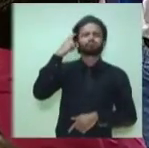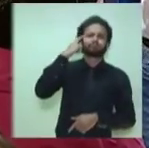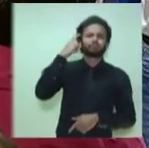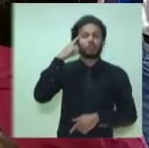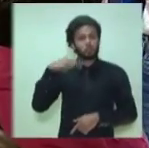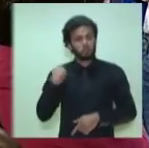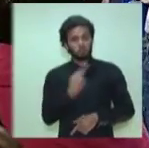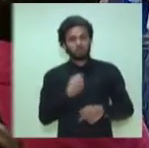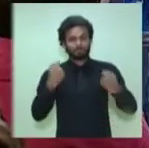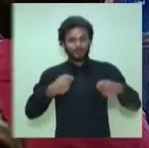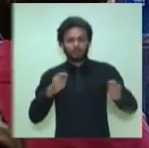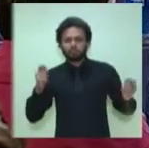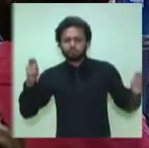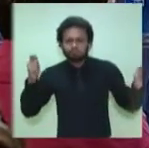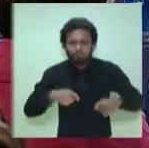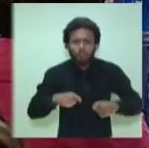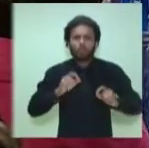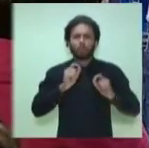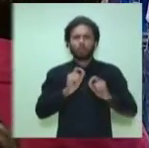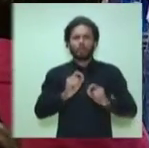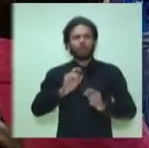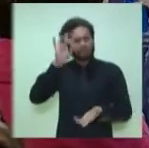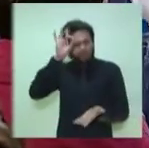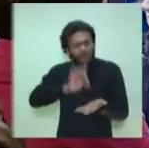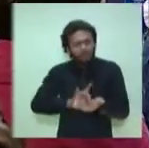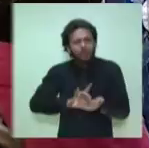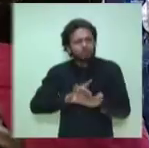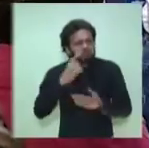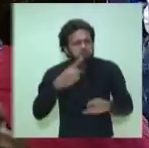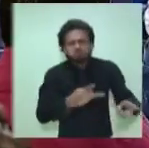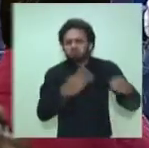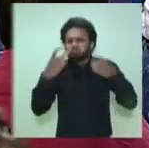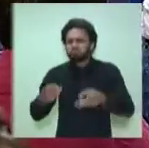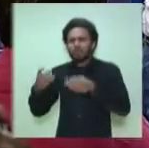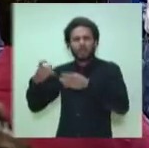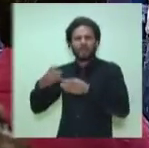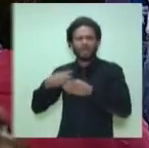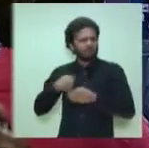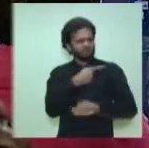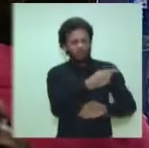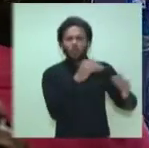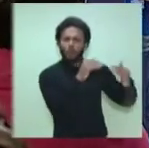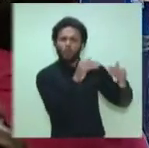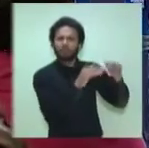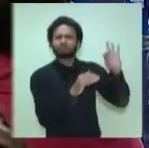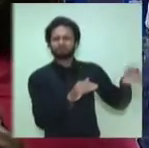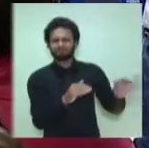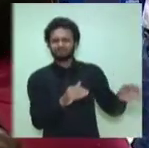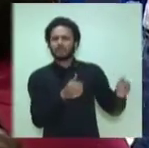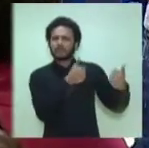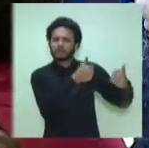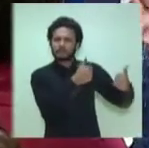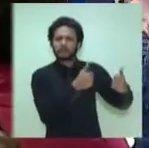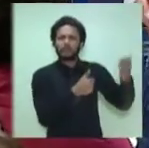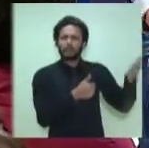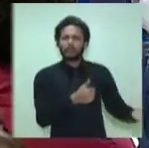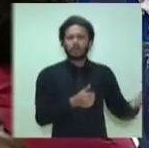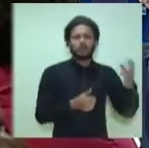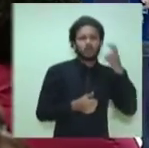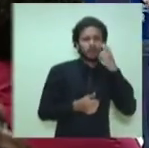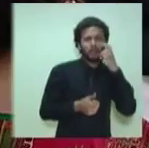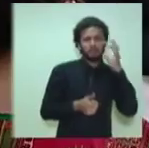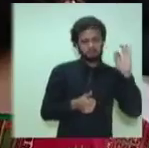a capacidade de sermos sociais e realistas. Não me desagradou a resposta do candidato. Achei que ele foi bastante, que devo